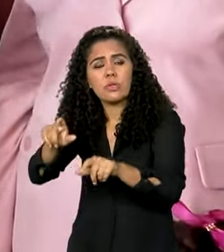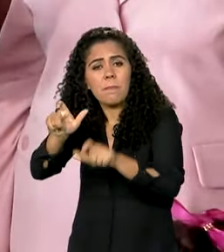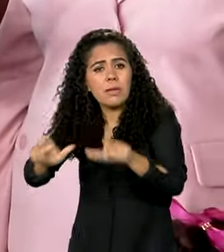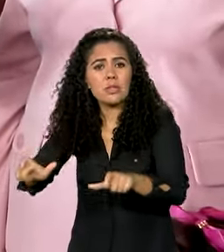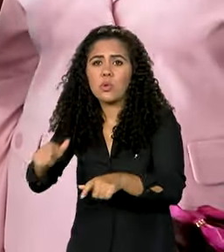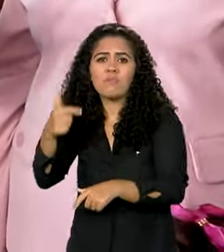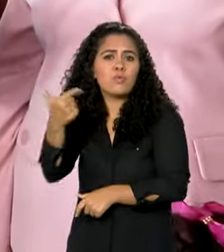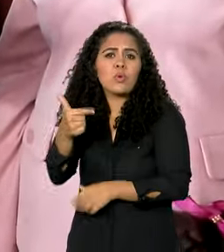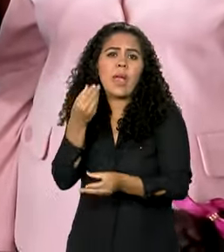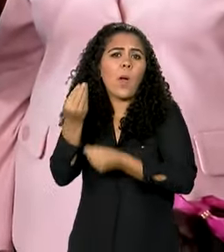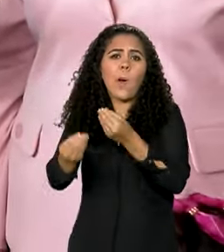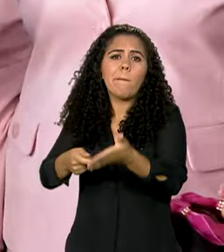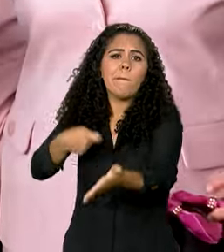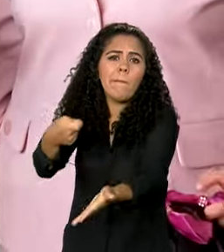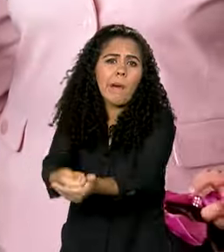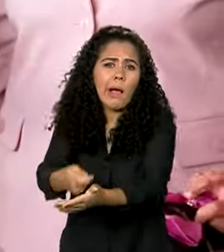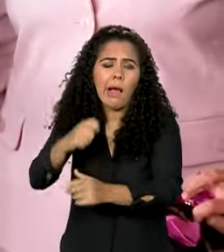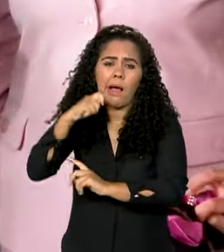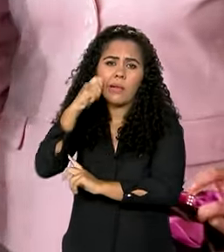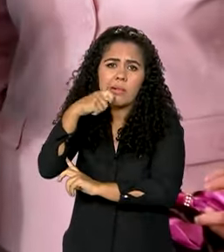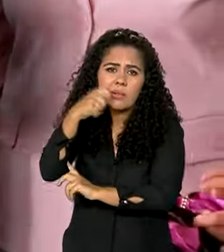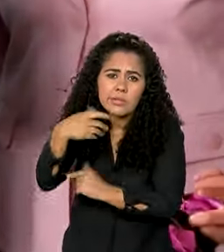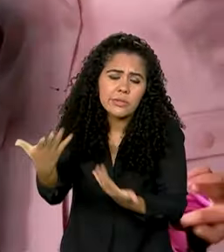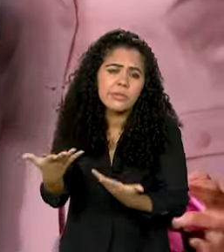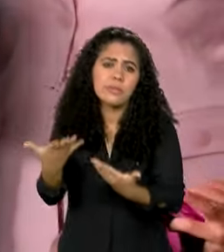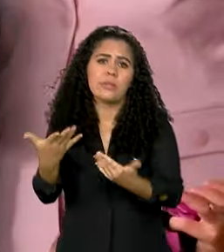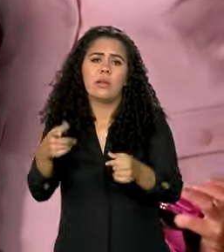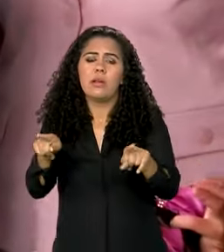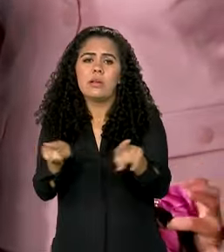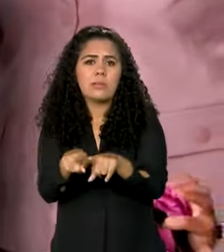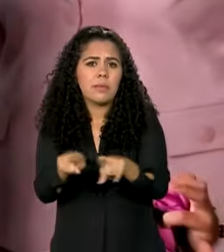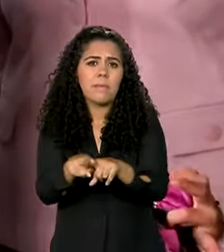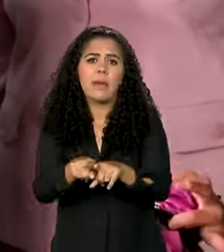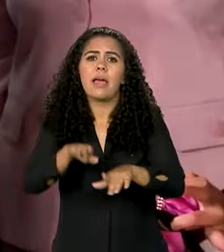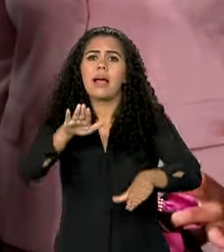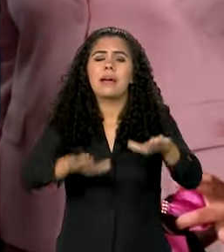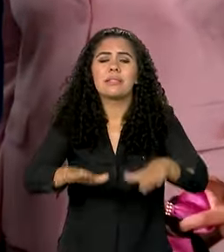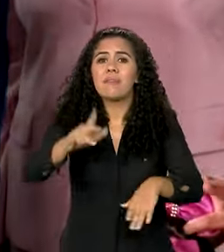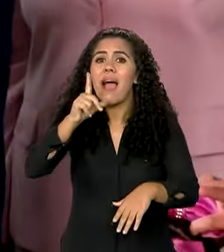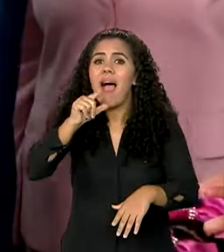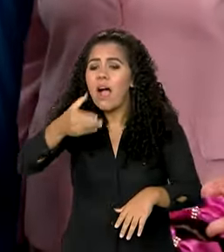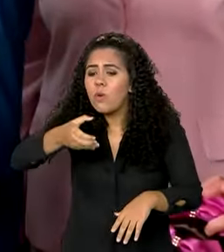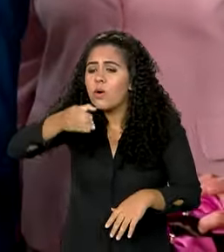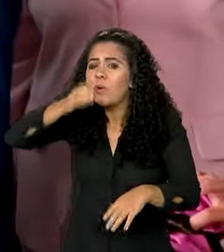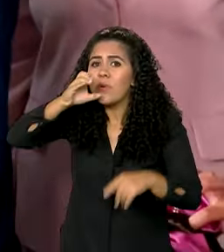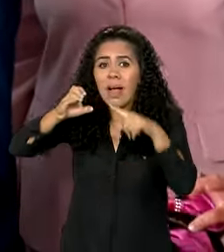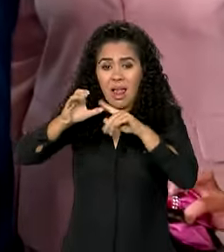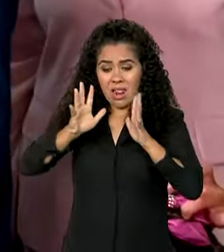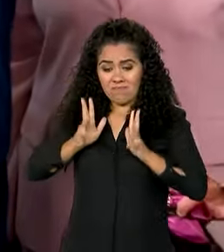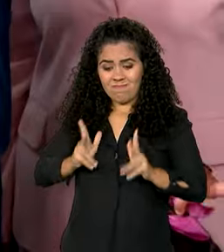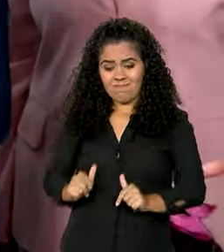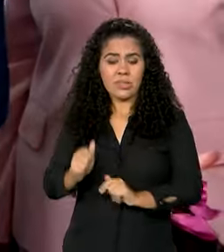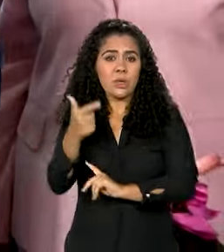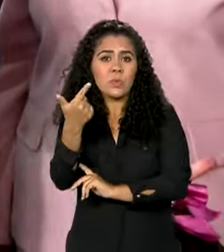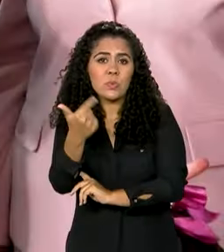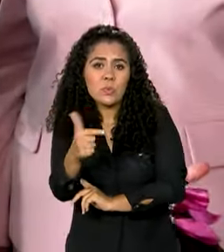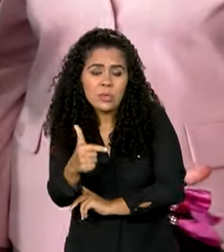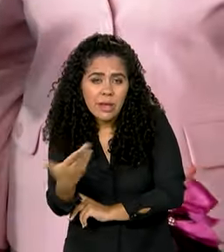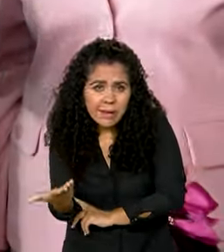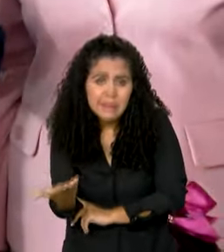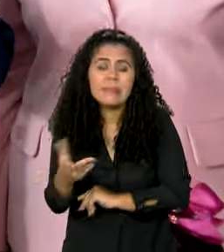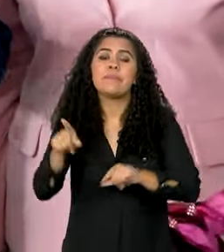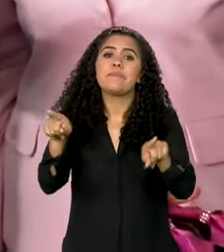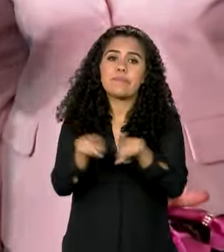de ir no dentista. Às vezes, a água que as pessoas bebem não é bem tratada. E, às vezes,